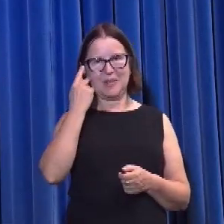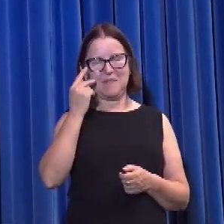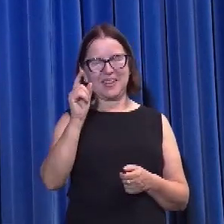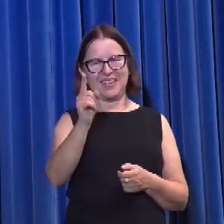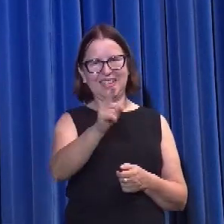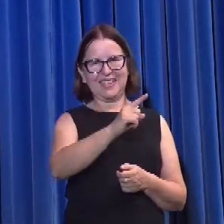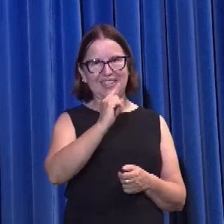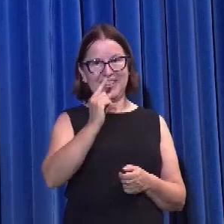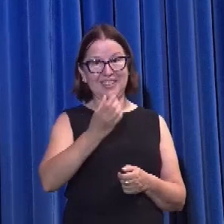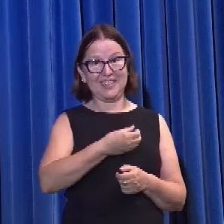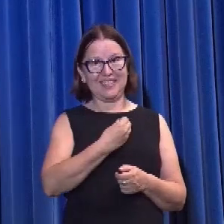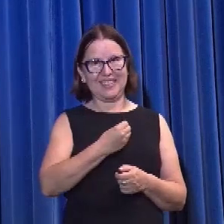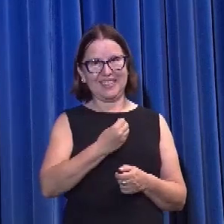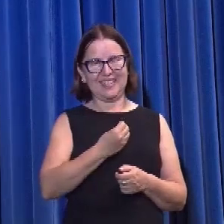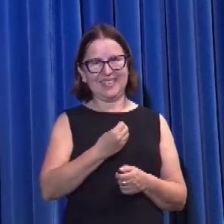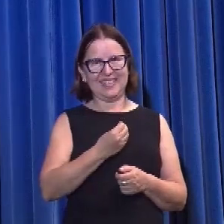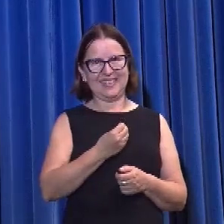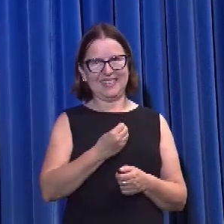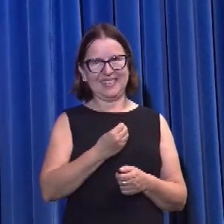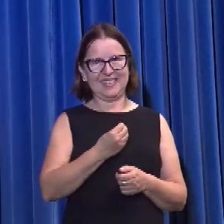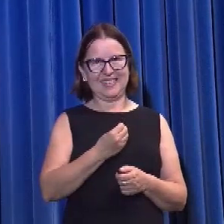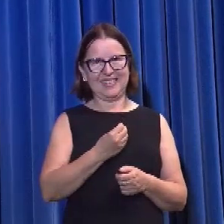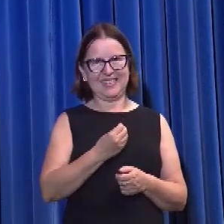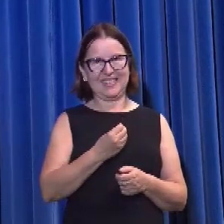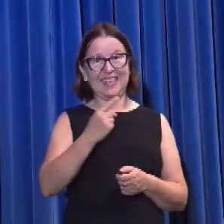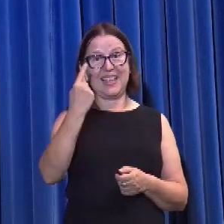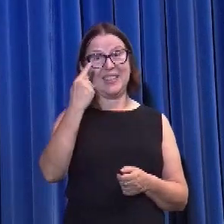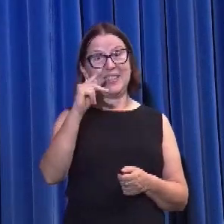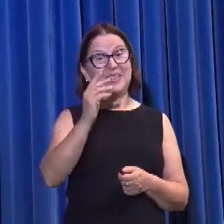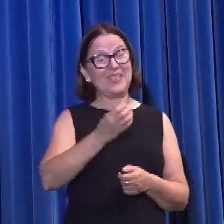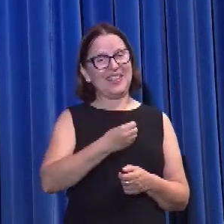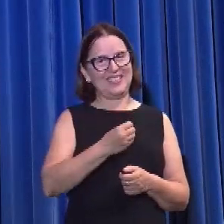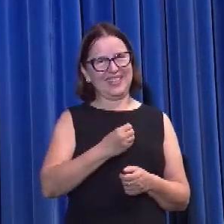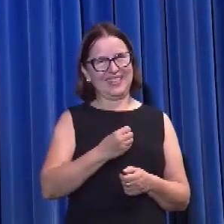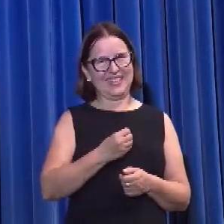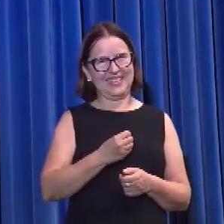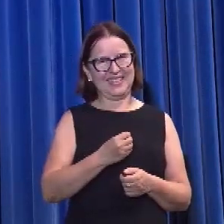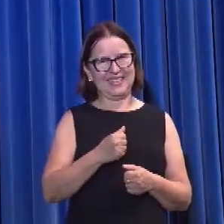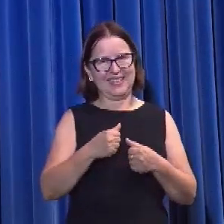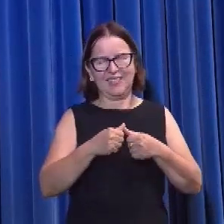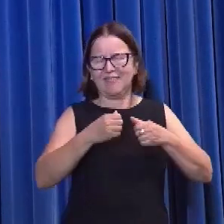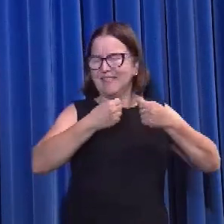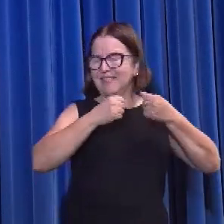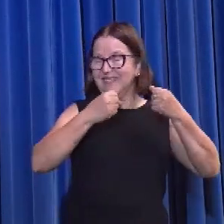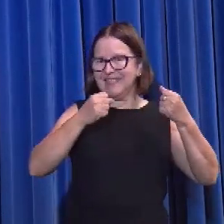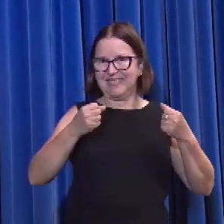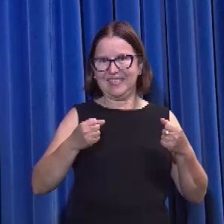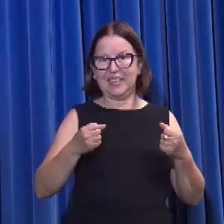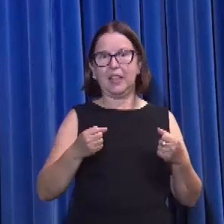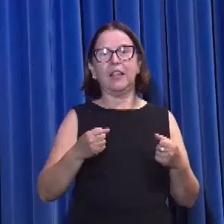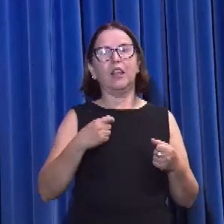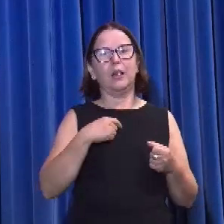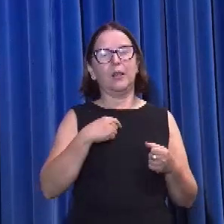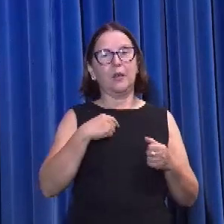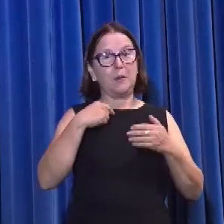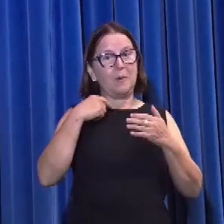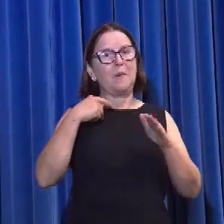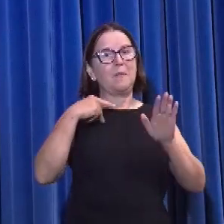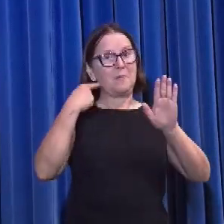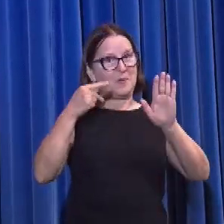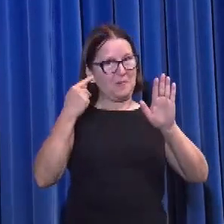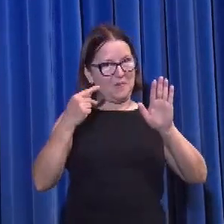nós vivêssemos a sua vida. Isso é demais. Mas eu prometo a você que domingo que